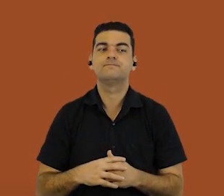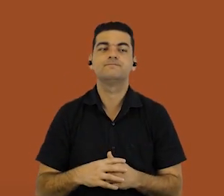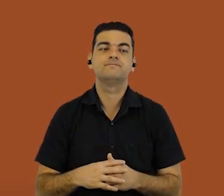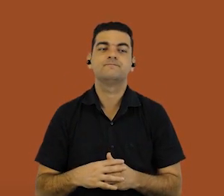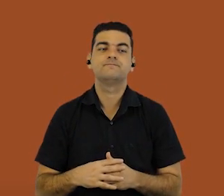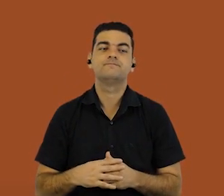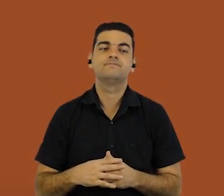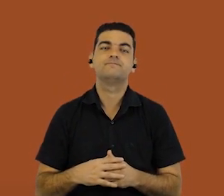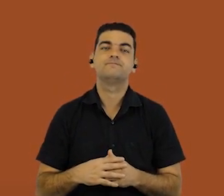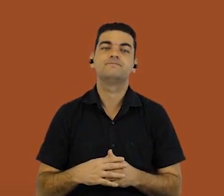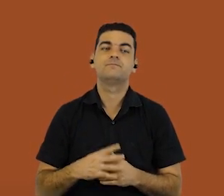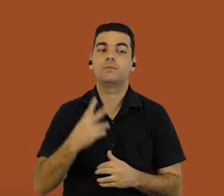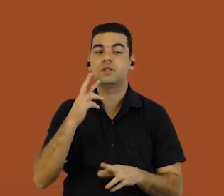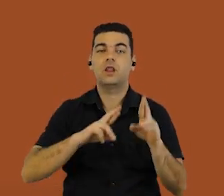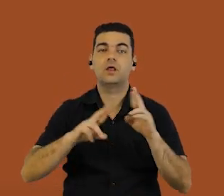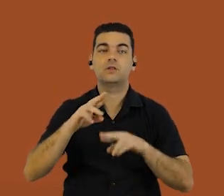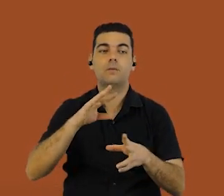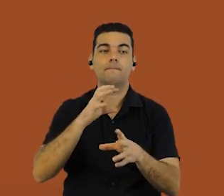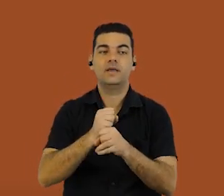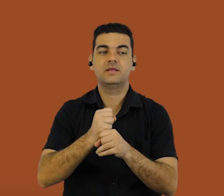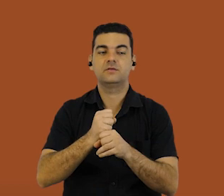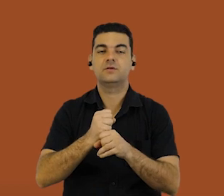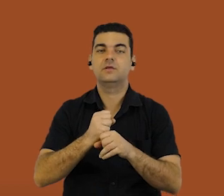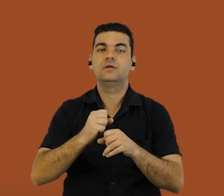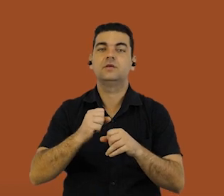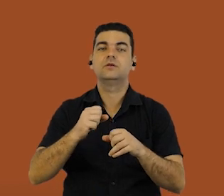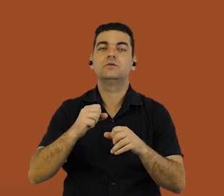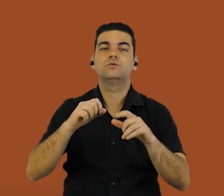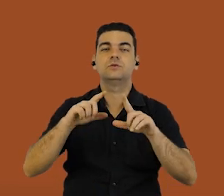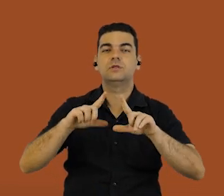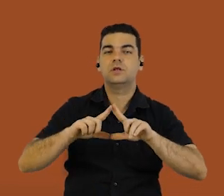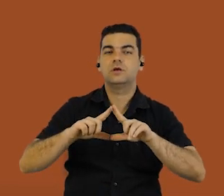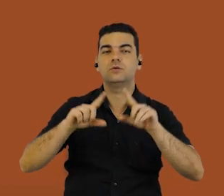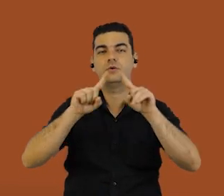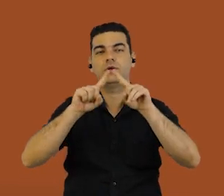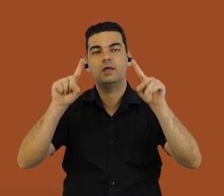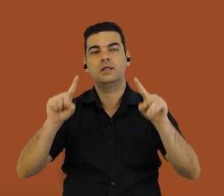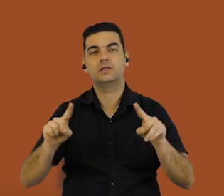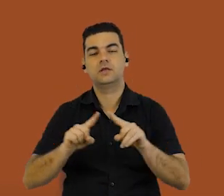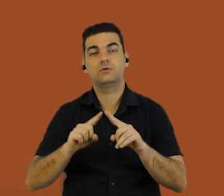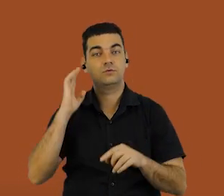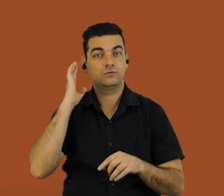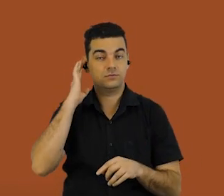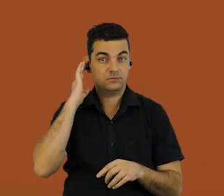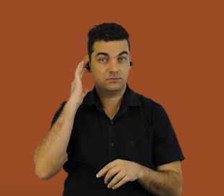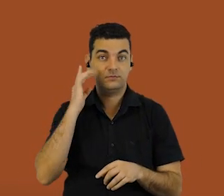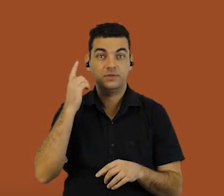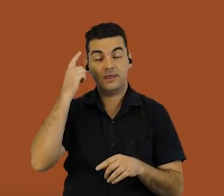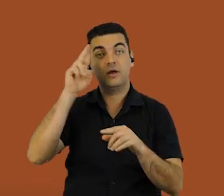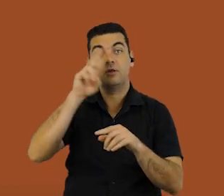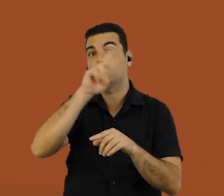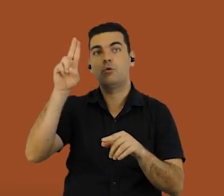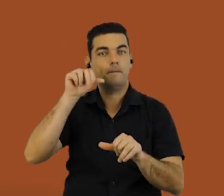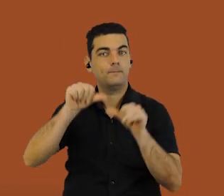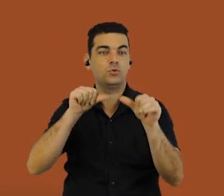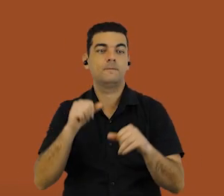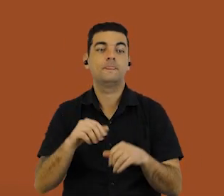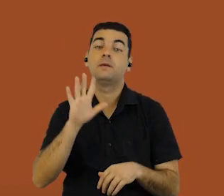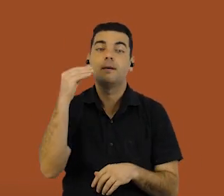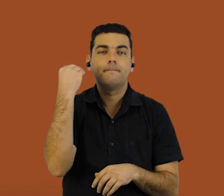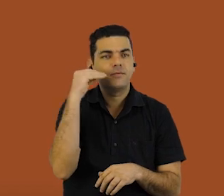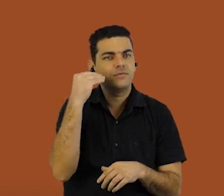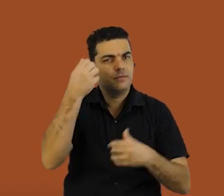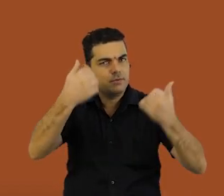como relação métrica do triângulo retângulo. É assim que nós tratamos ela em sala de aula. E